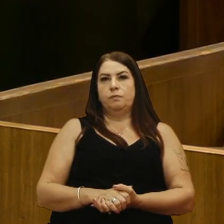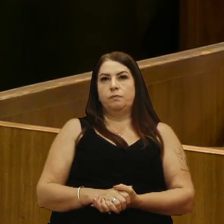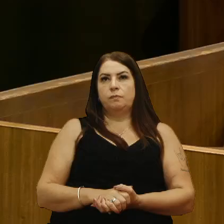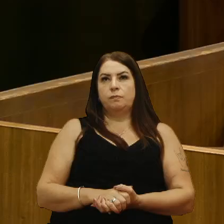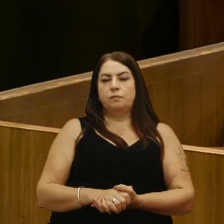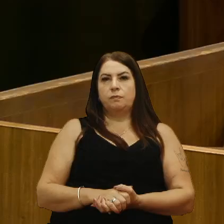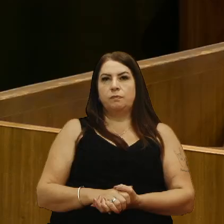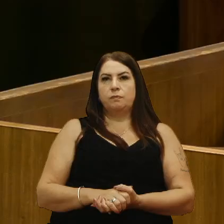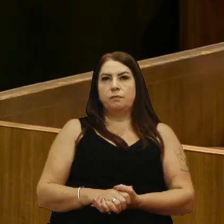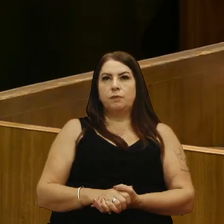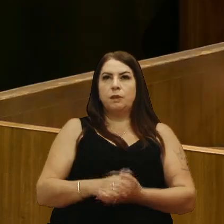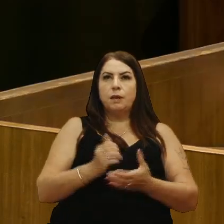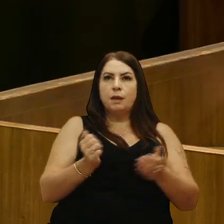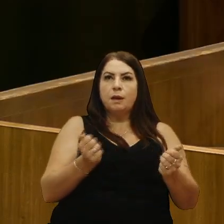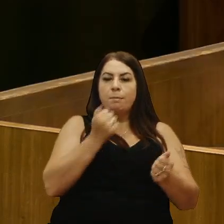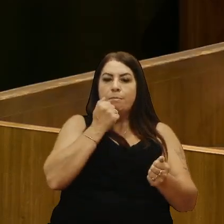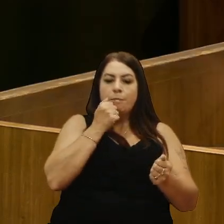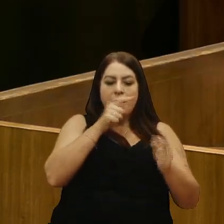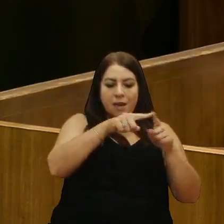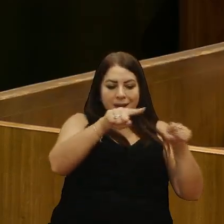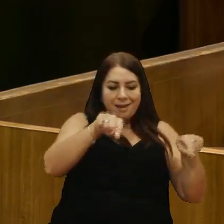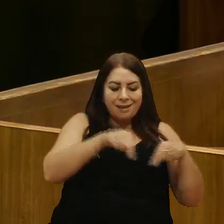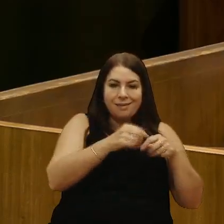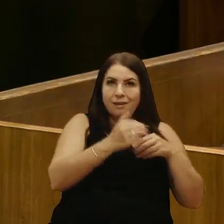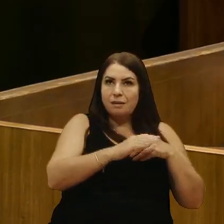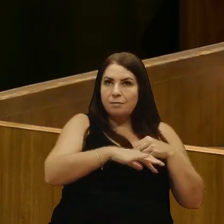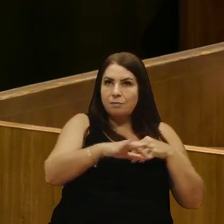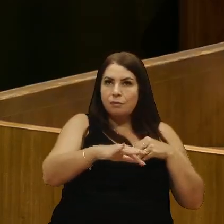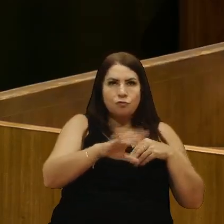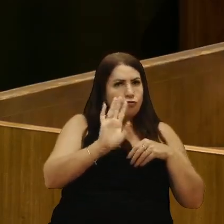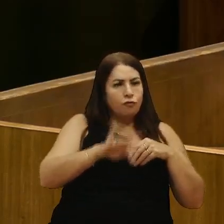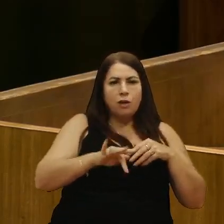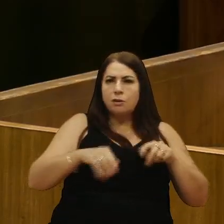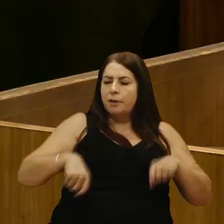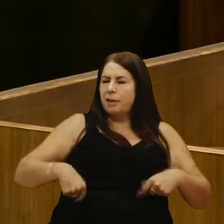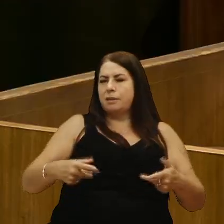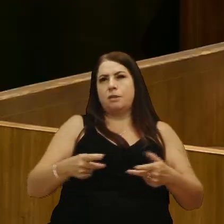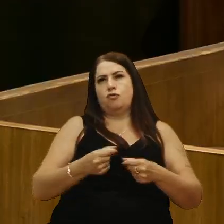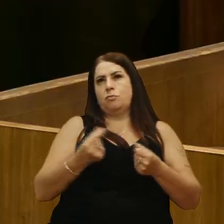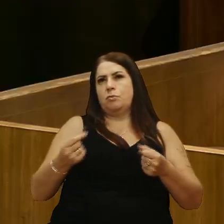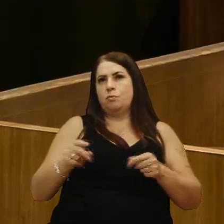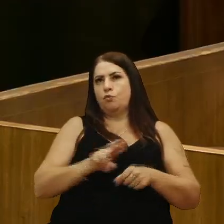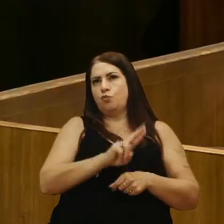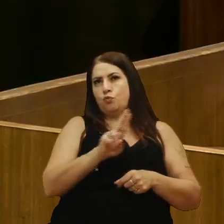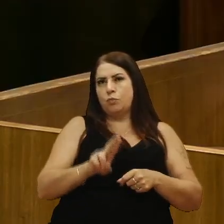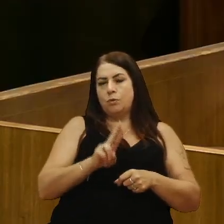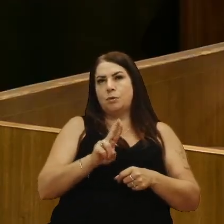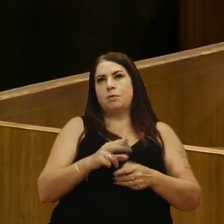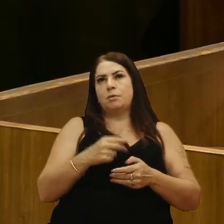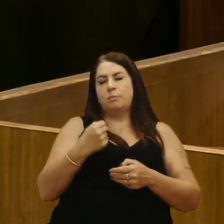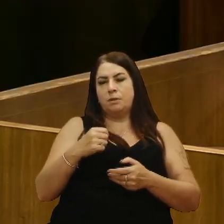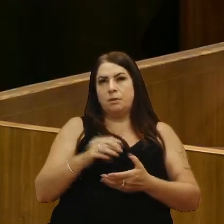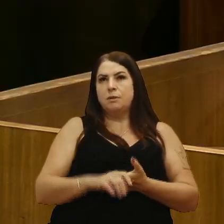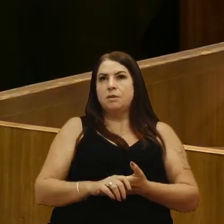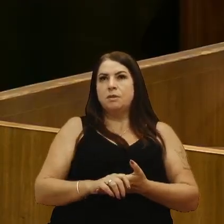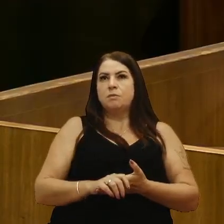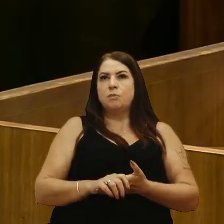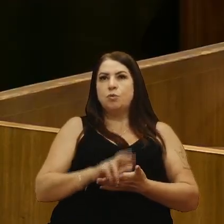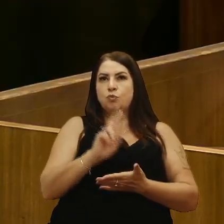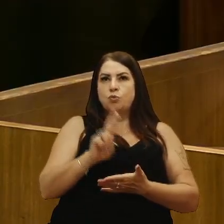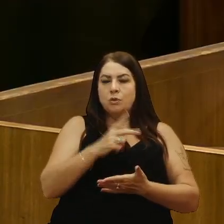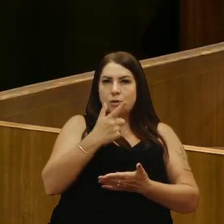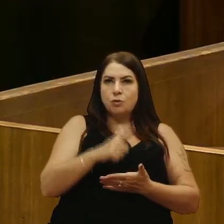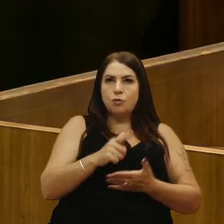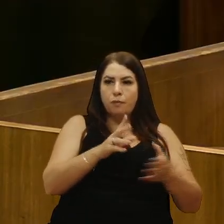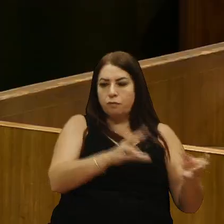E o paralelepípedo, chega de gastar dinheiro em cima de paralelepípedo. Nós temos que precisamos reutilizar